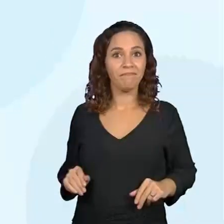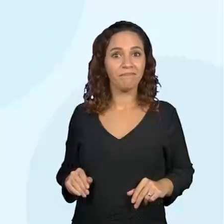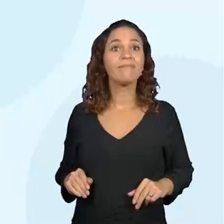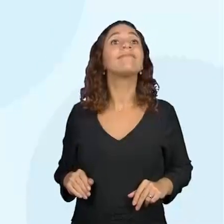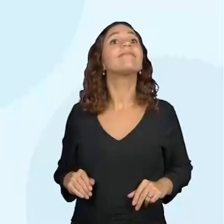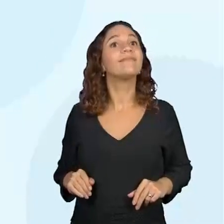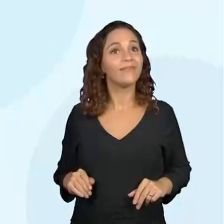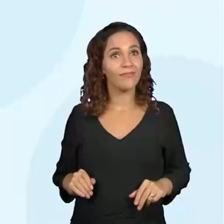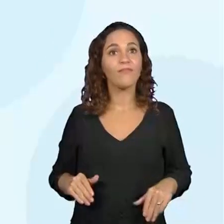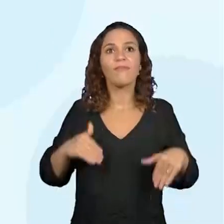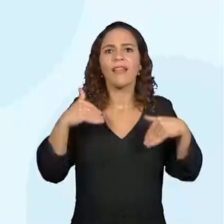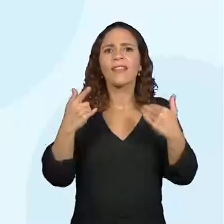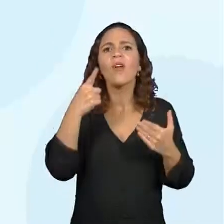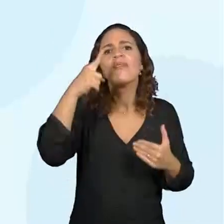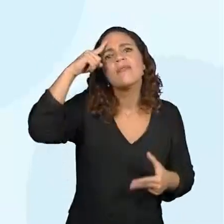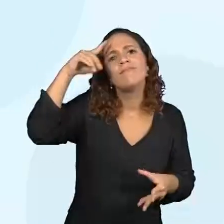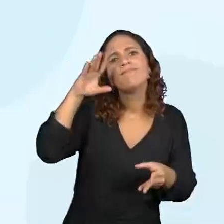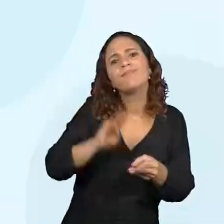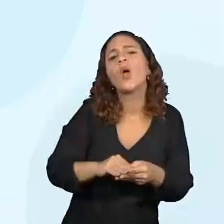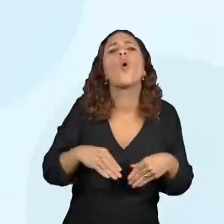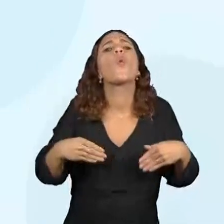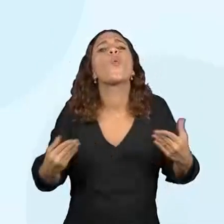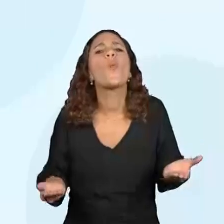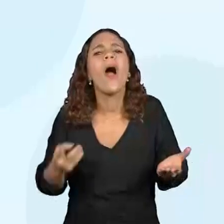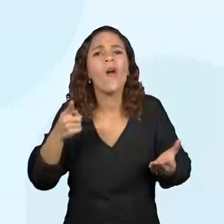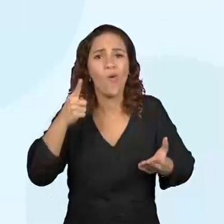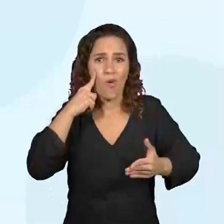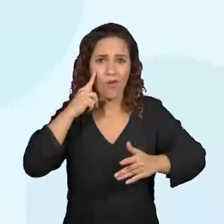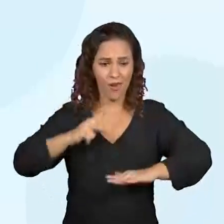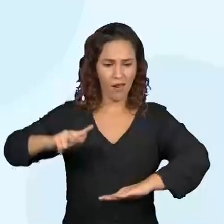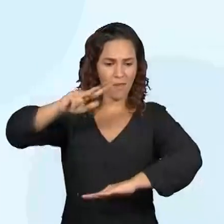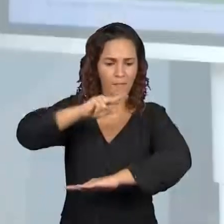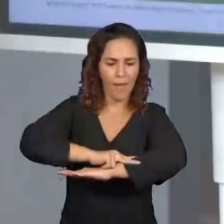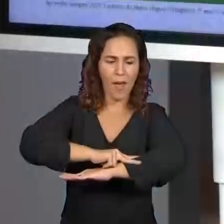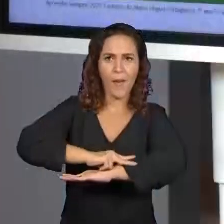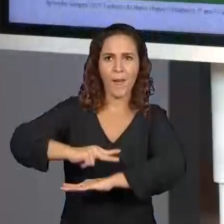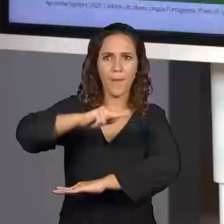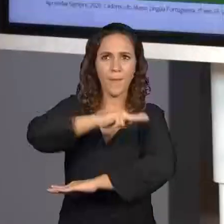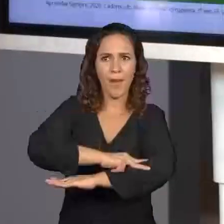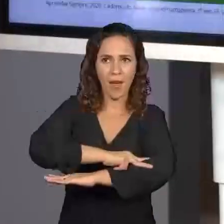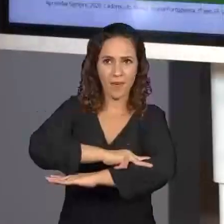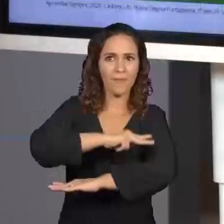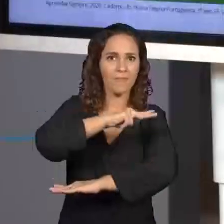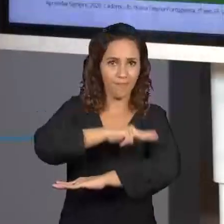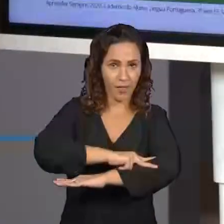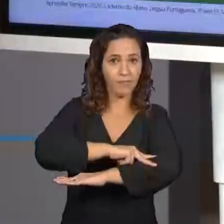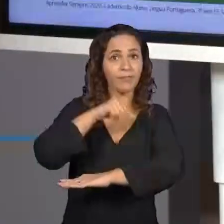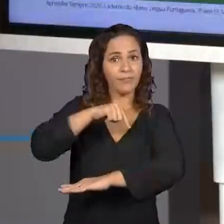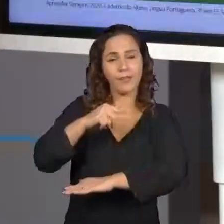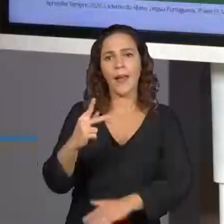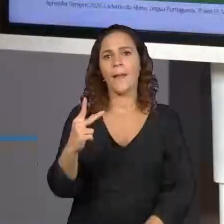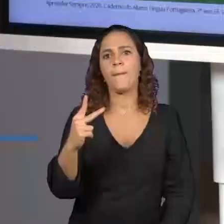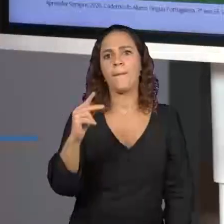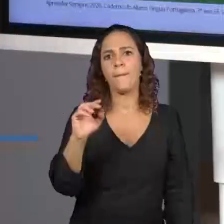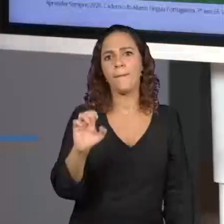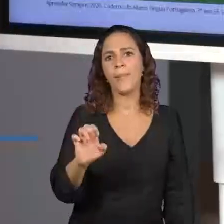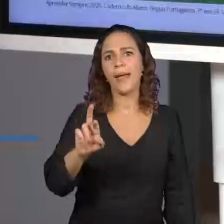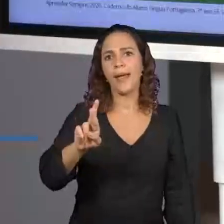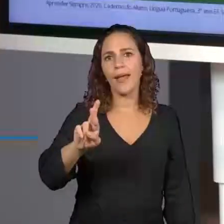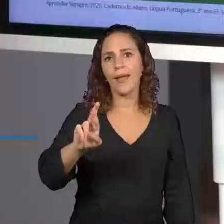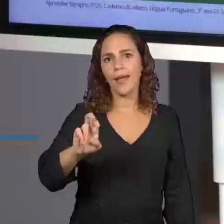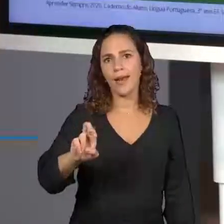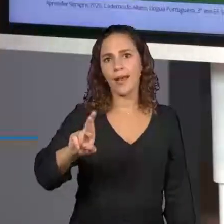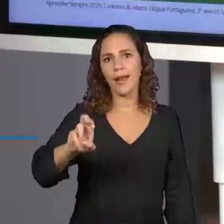poder diferenciar, para poder responder essa pergunta, a gente foi pesquisar, por exemplo, sobre a perereca. E aí já